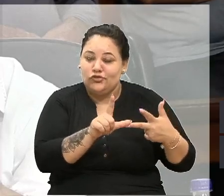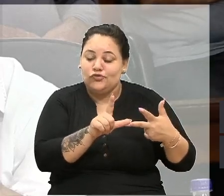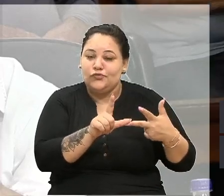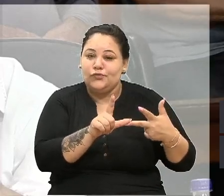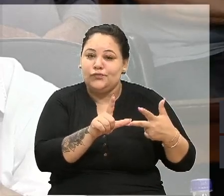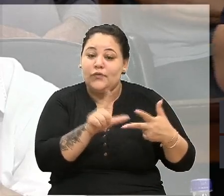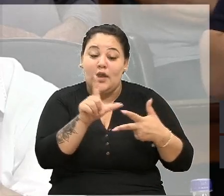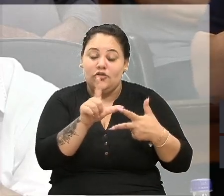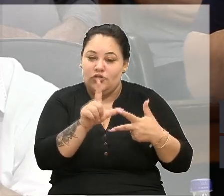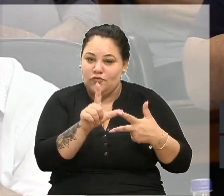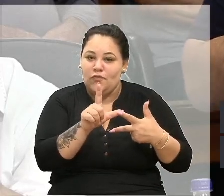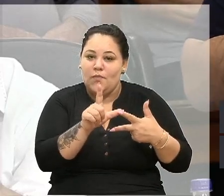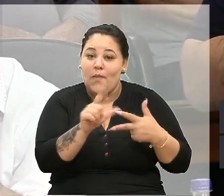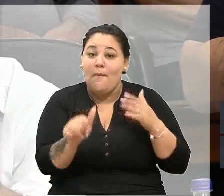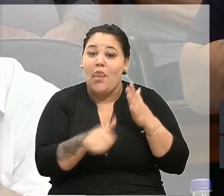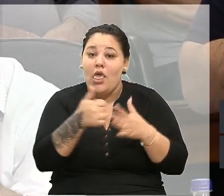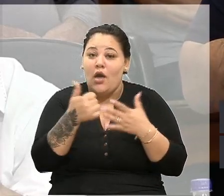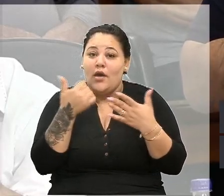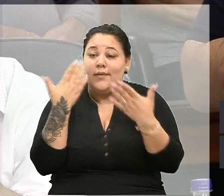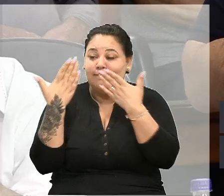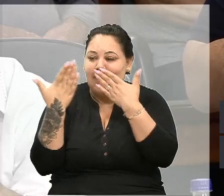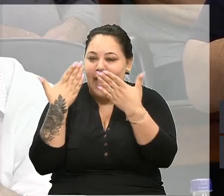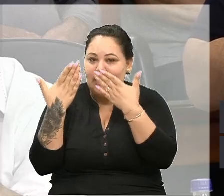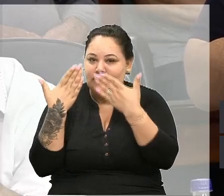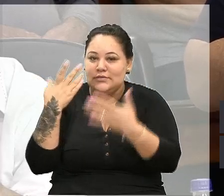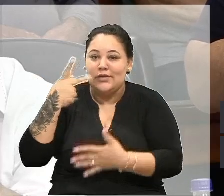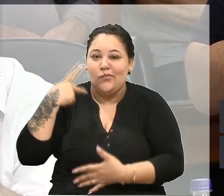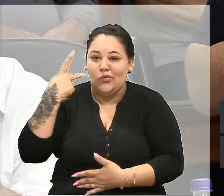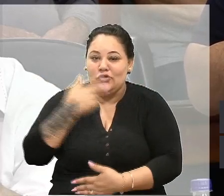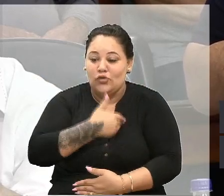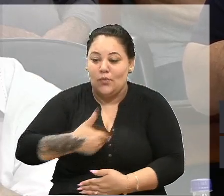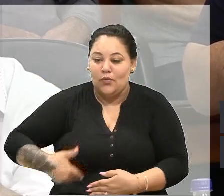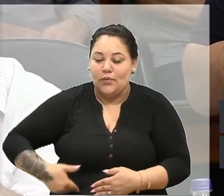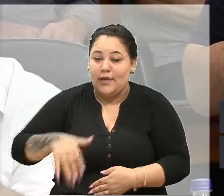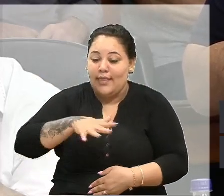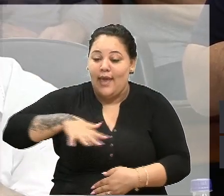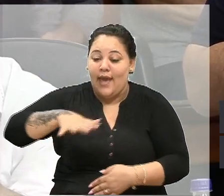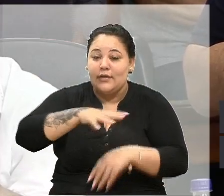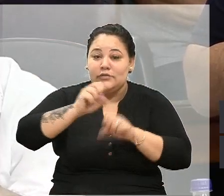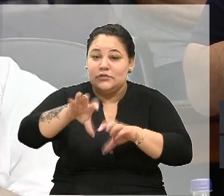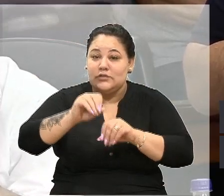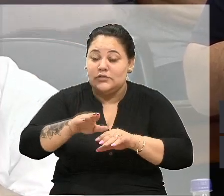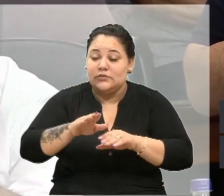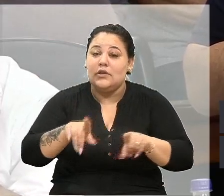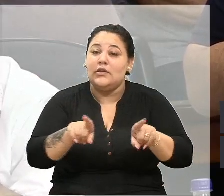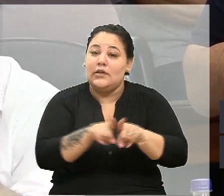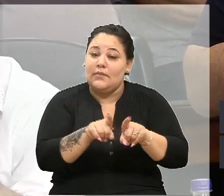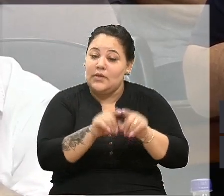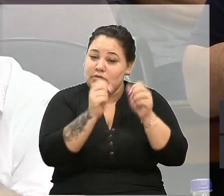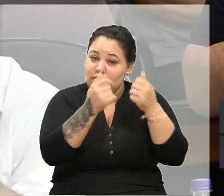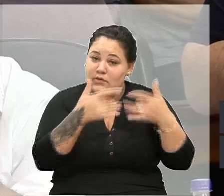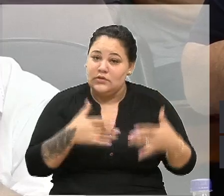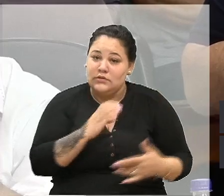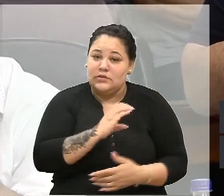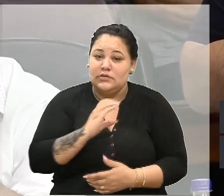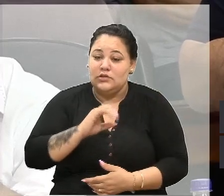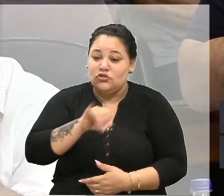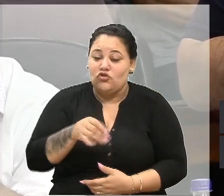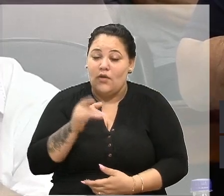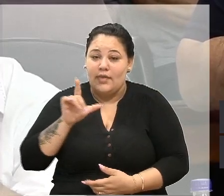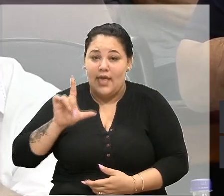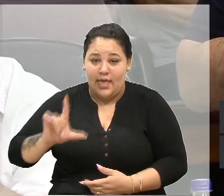para melhor avaliação das políticas públicas na área da educação. Por fim, diante do exposto e tendo em vista o parecer da CCJL dessa